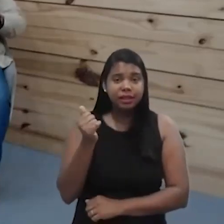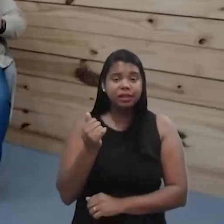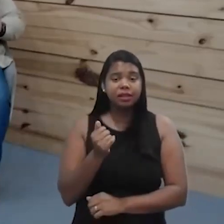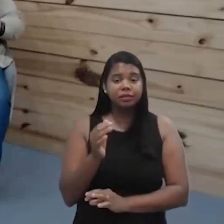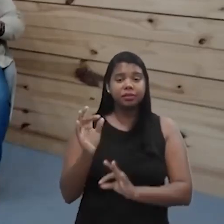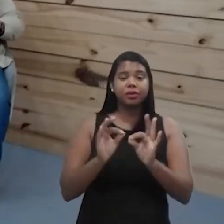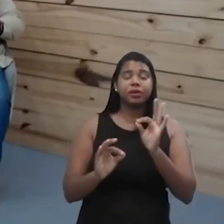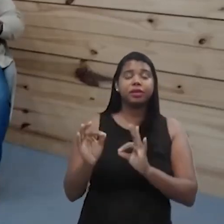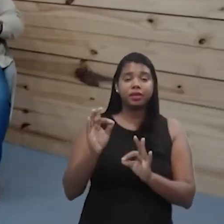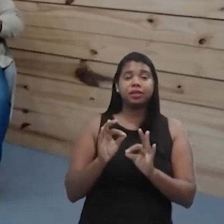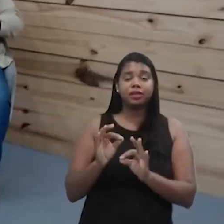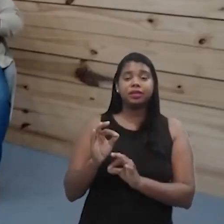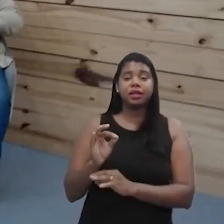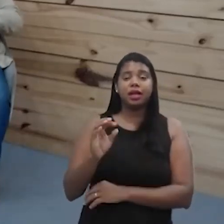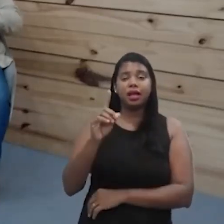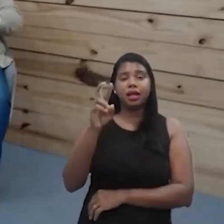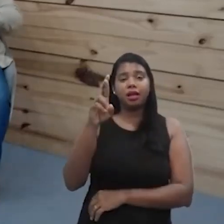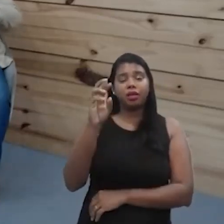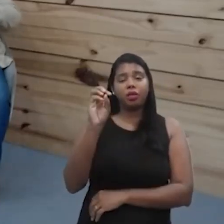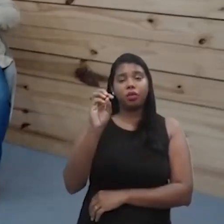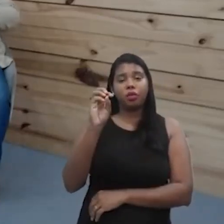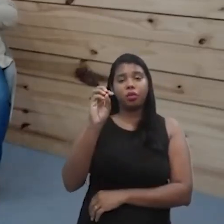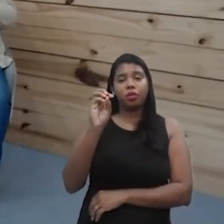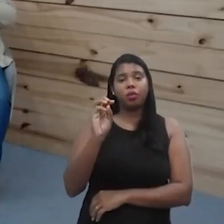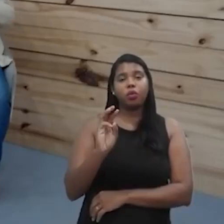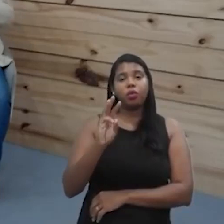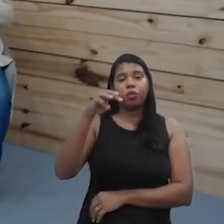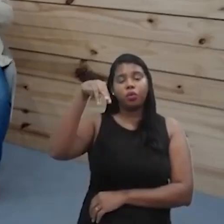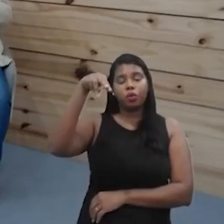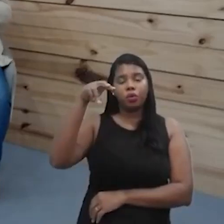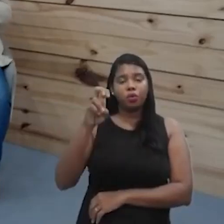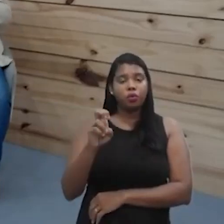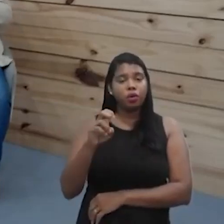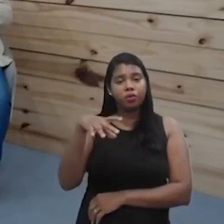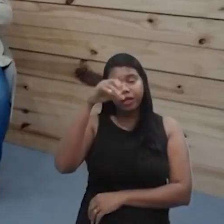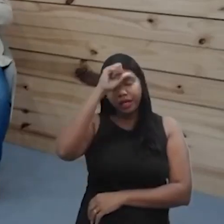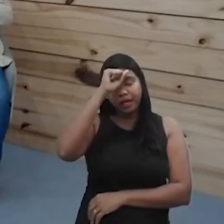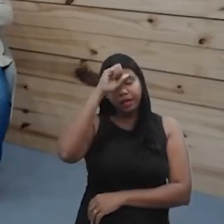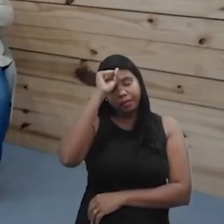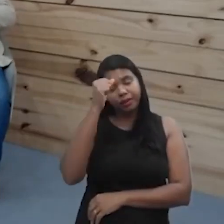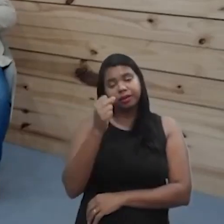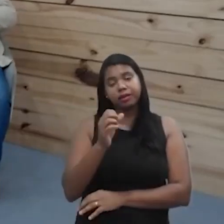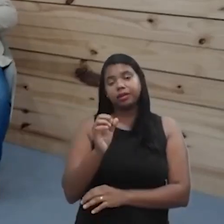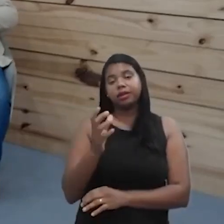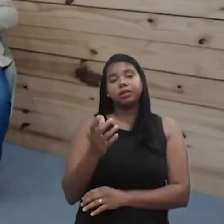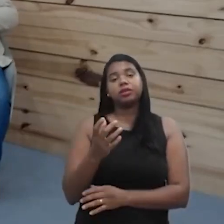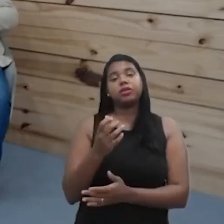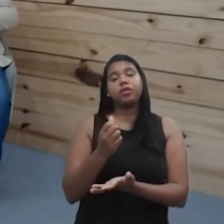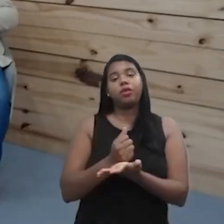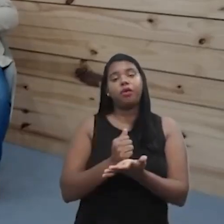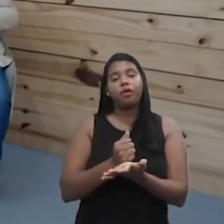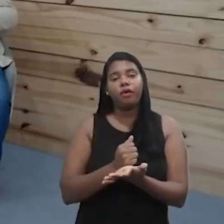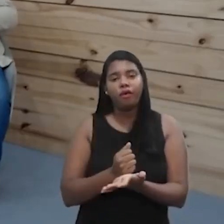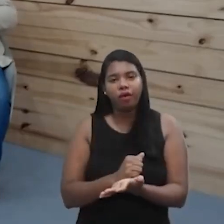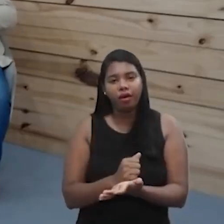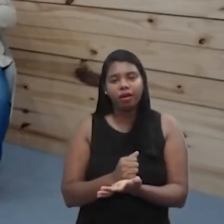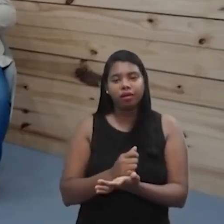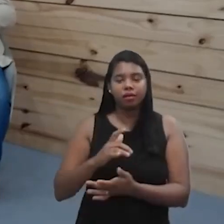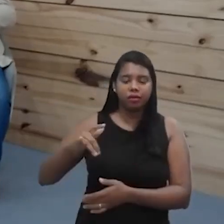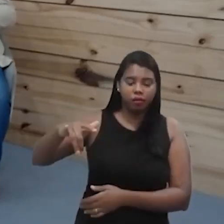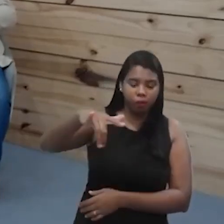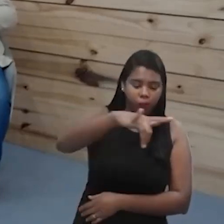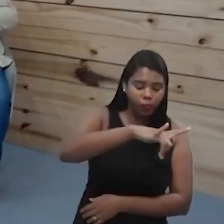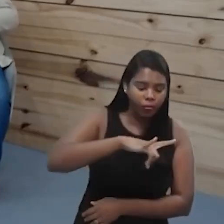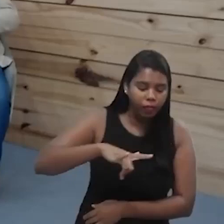operador de drone, por exemplo, né, que é alguém que simplesmente não vai aprender apenas a monitorar aquele equipamento. É alguém que tem que